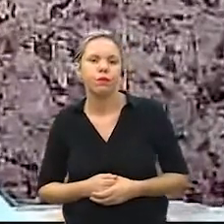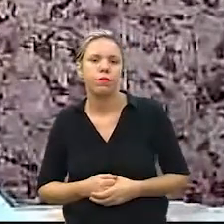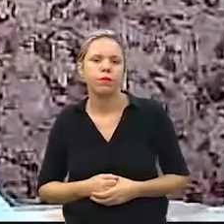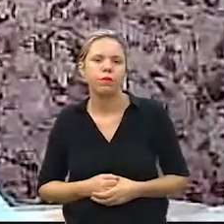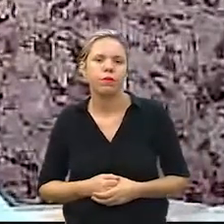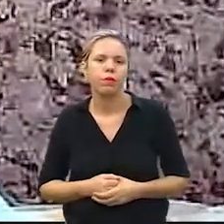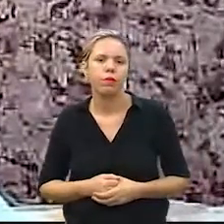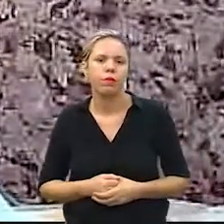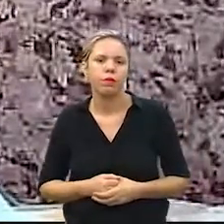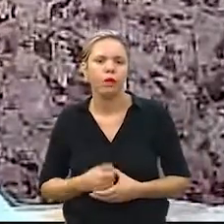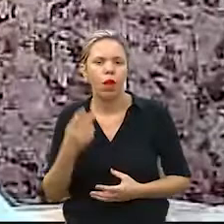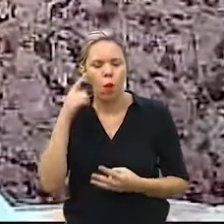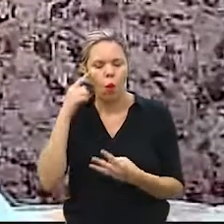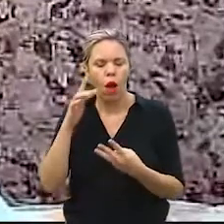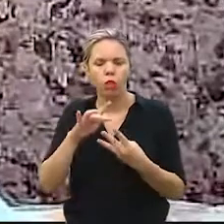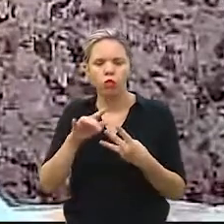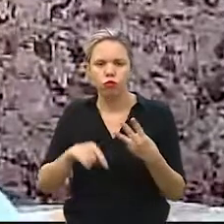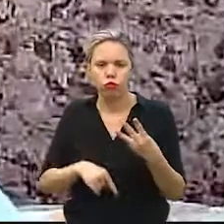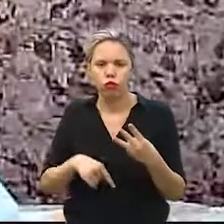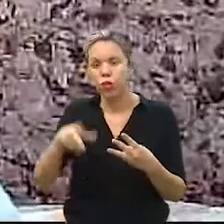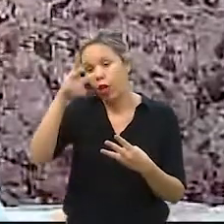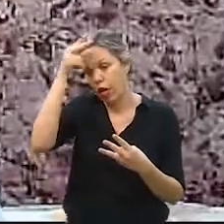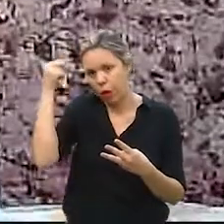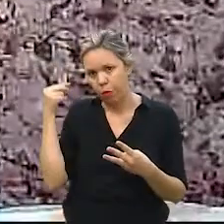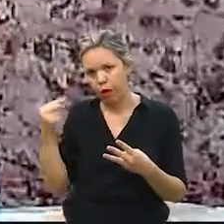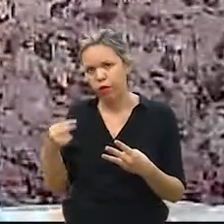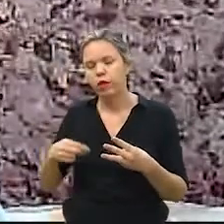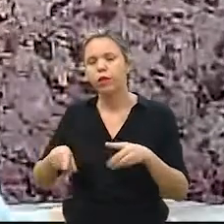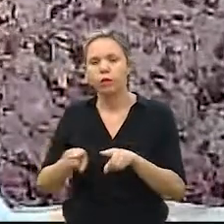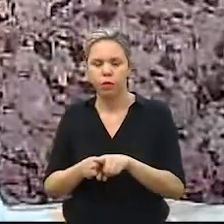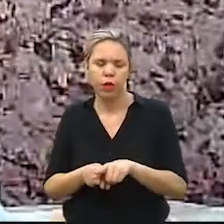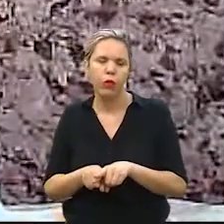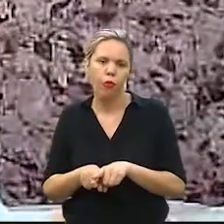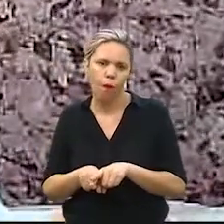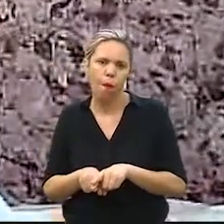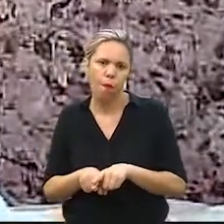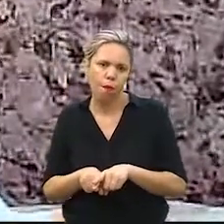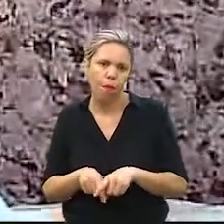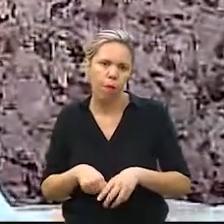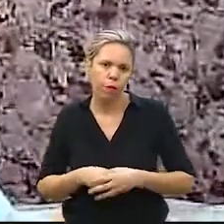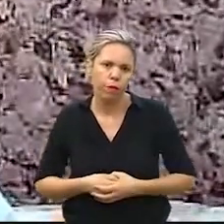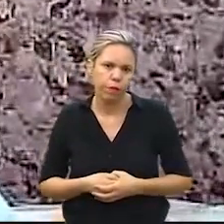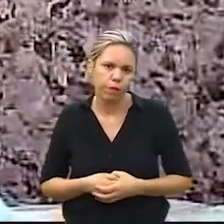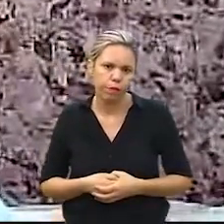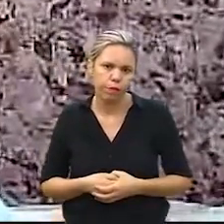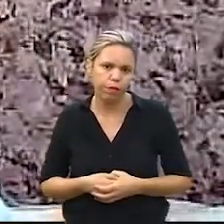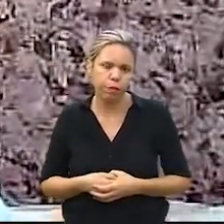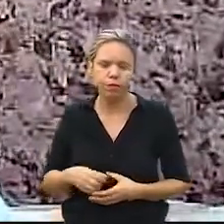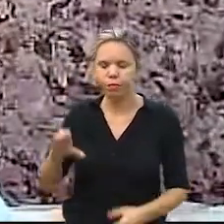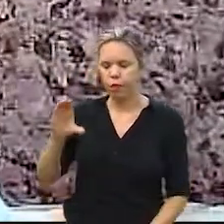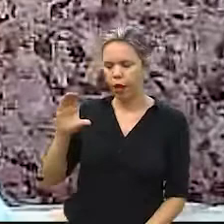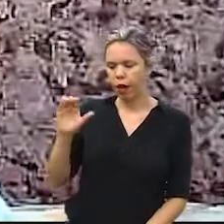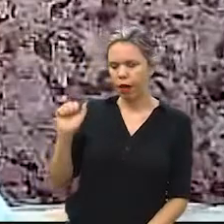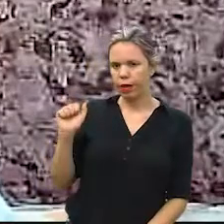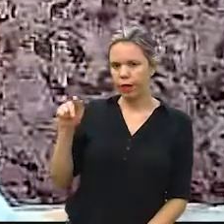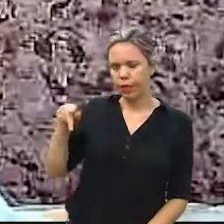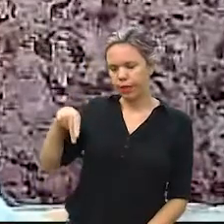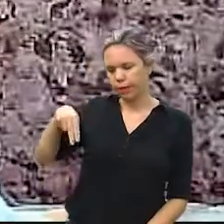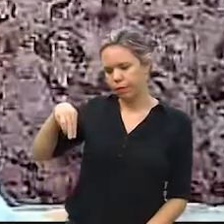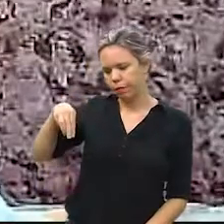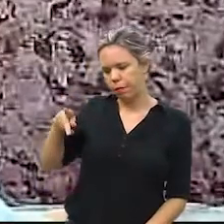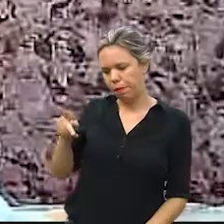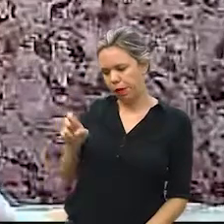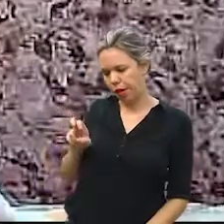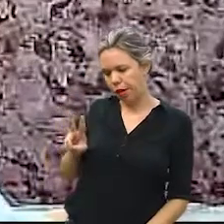e acho que são as 3. Além da prefeitura, a Câmara, assim, e o CAMPREV. Né?